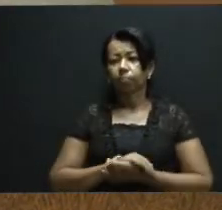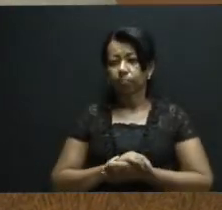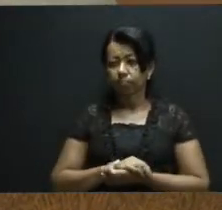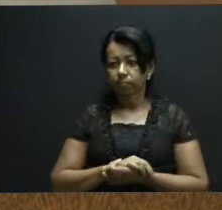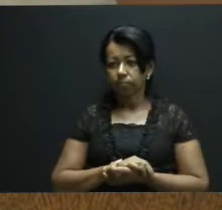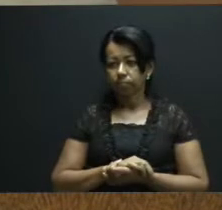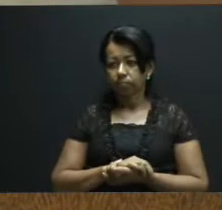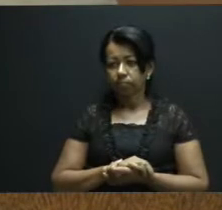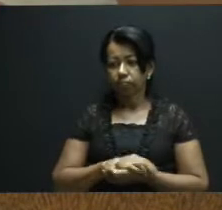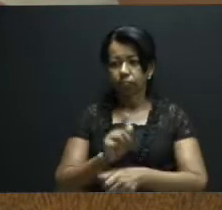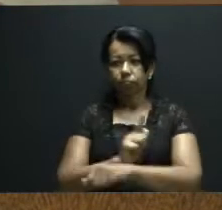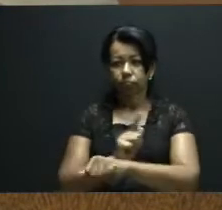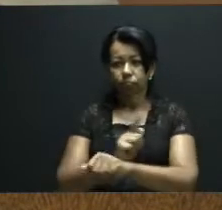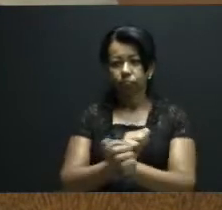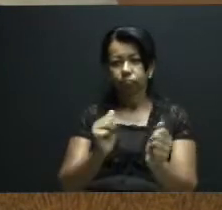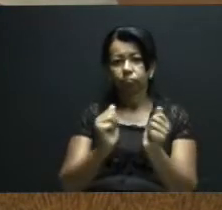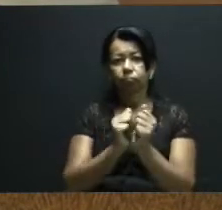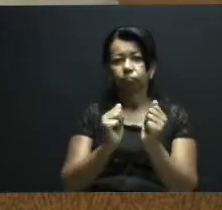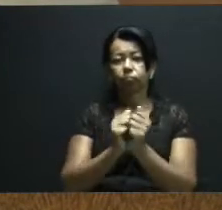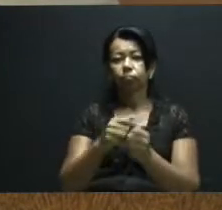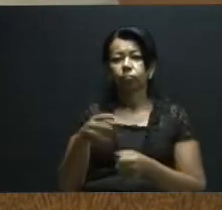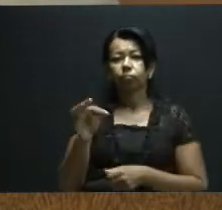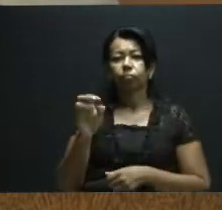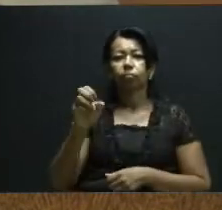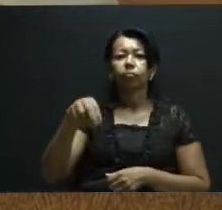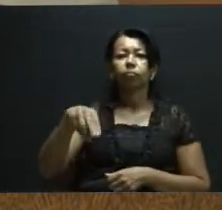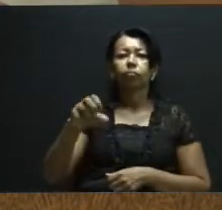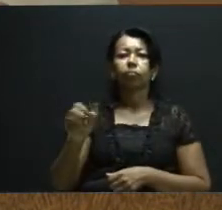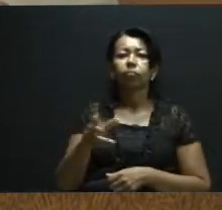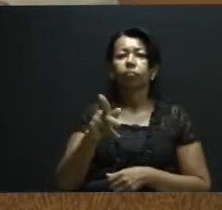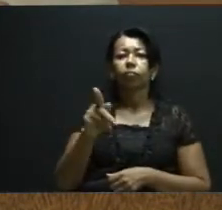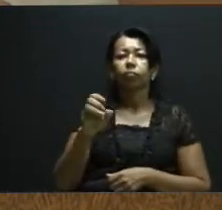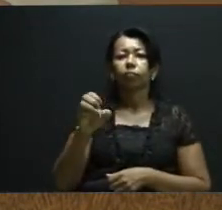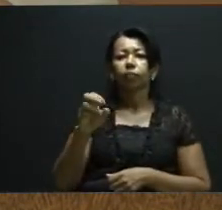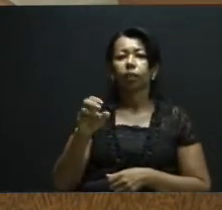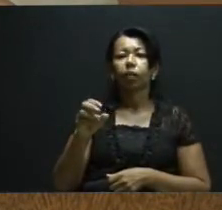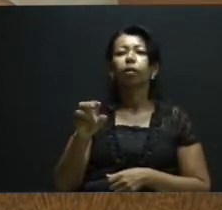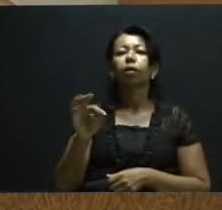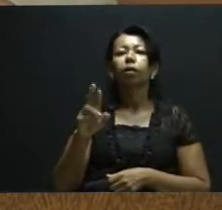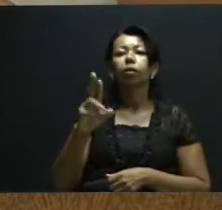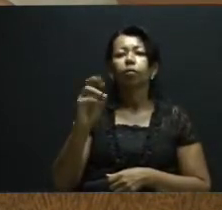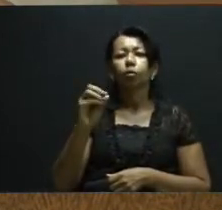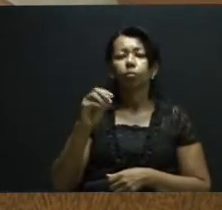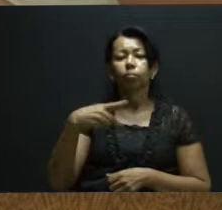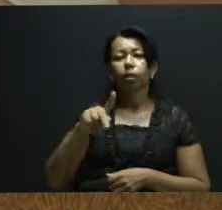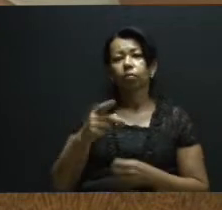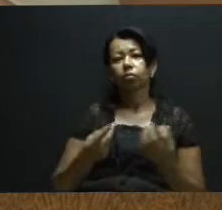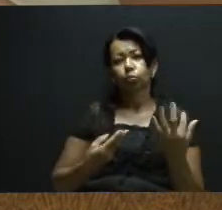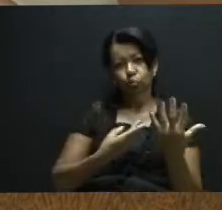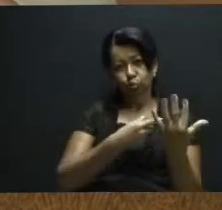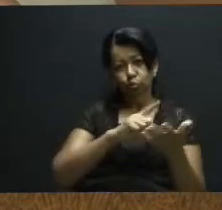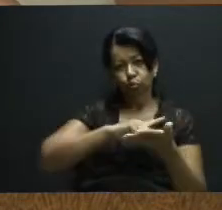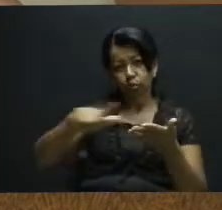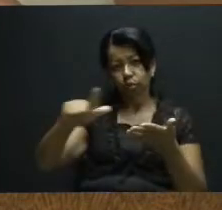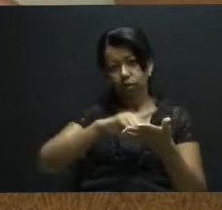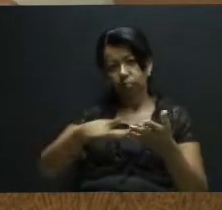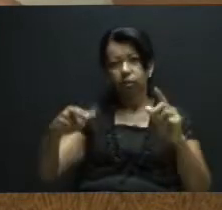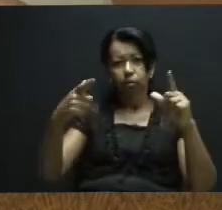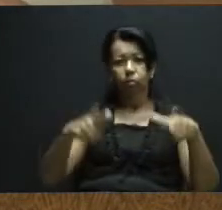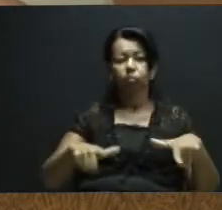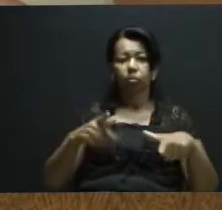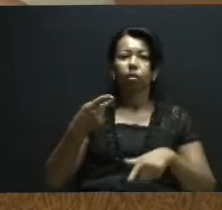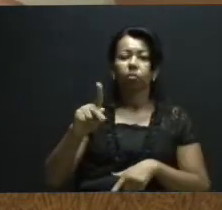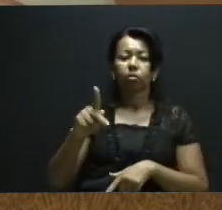gestões junto à transpetro para que mantenha a roçada a e limpa a área de seu domínio